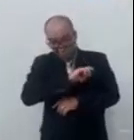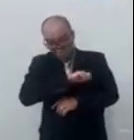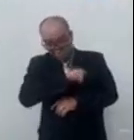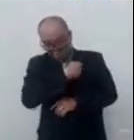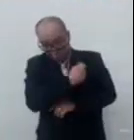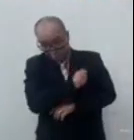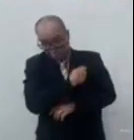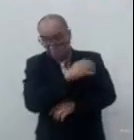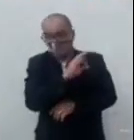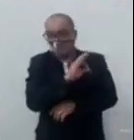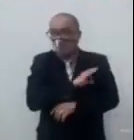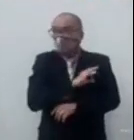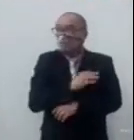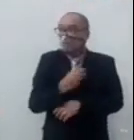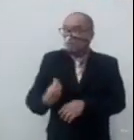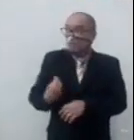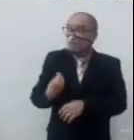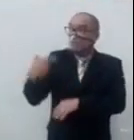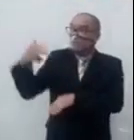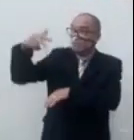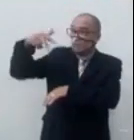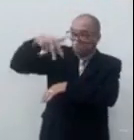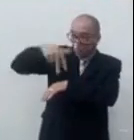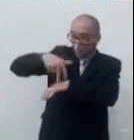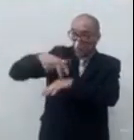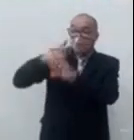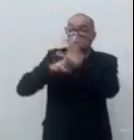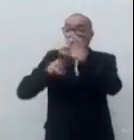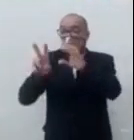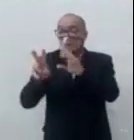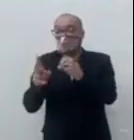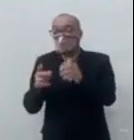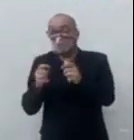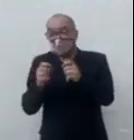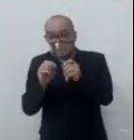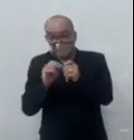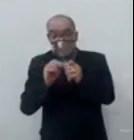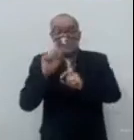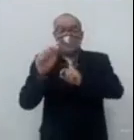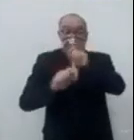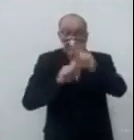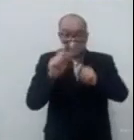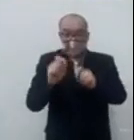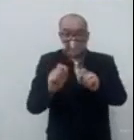E nós vamos estar aqui também para tentar, na